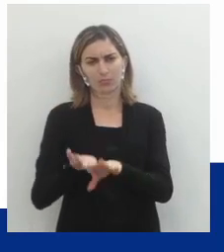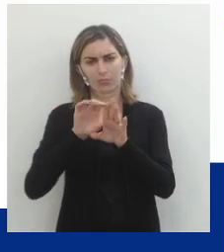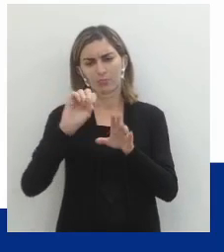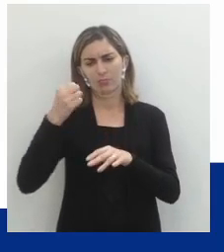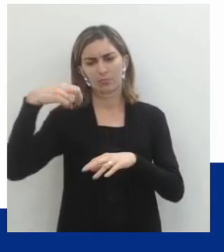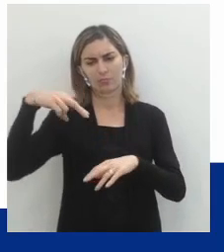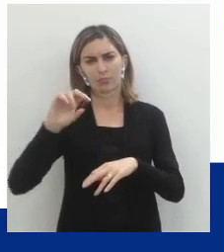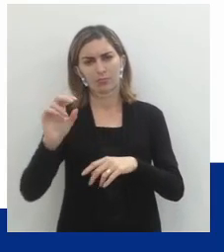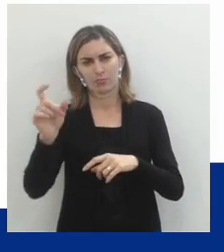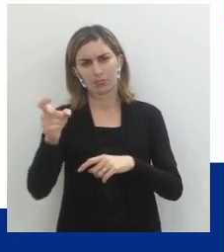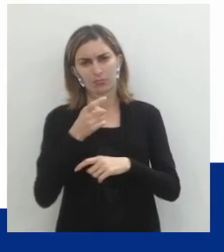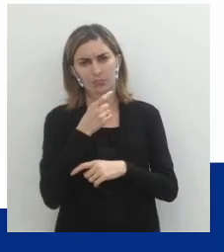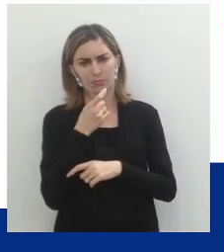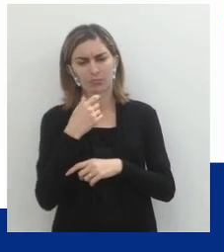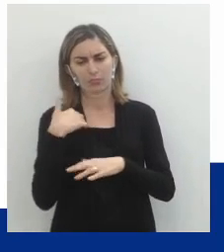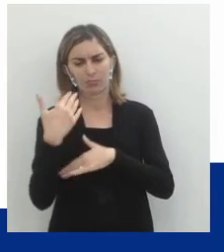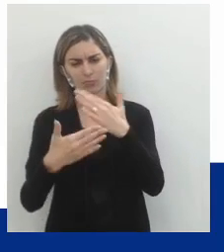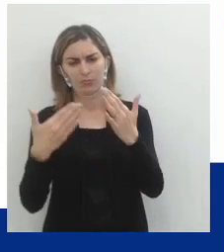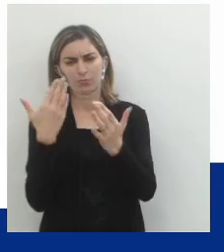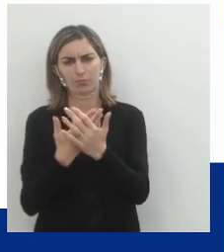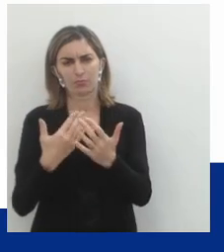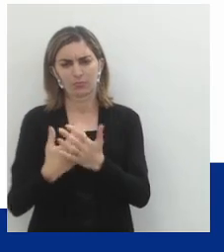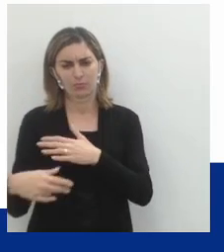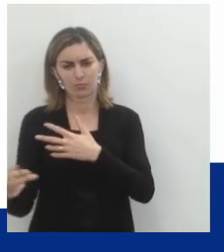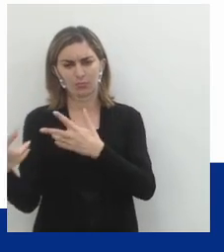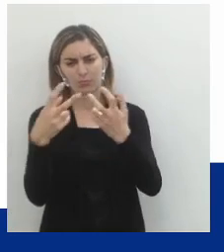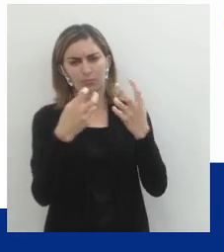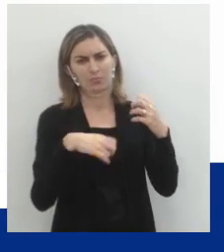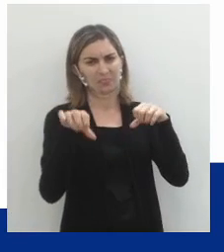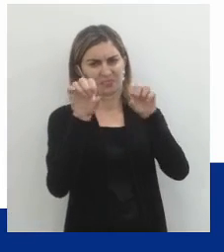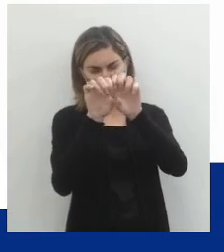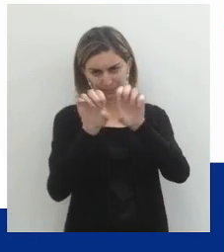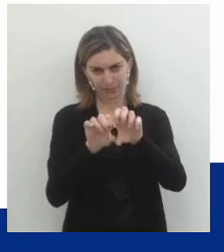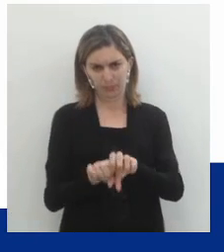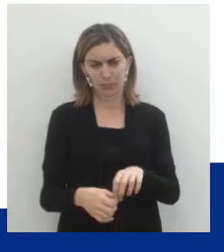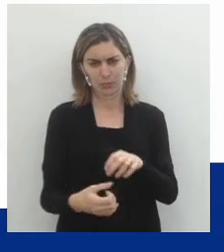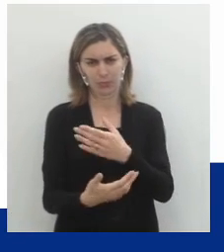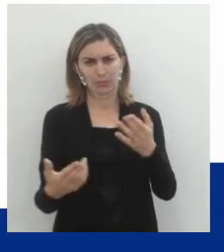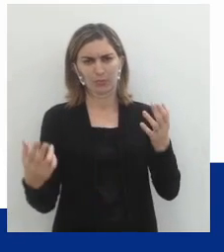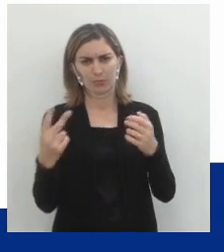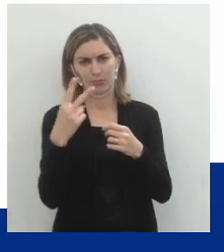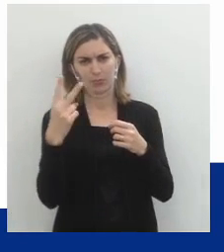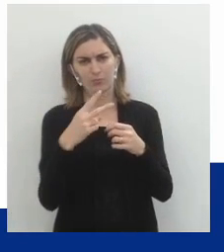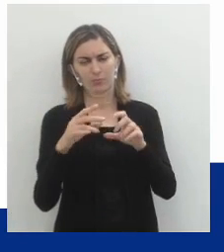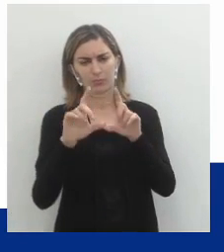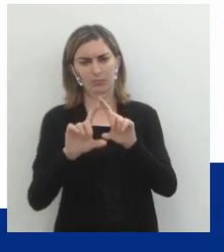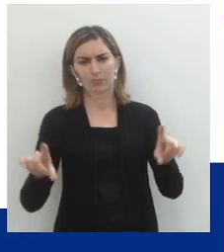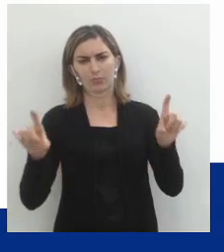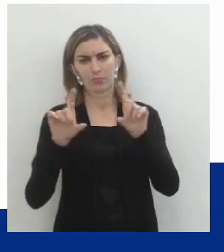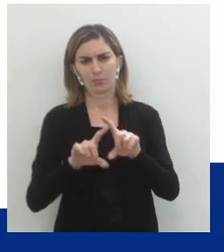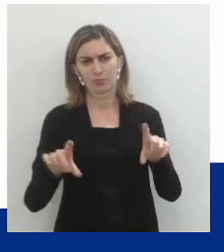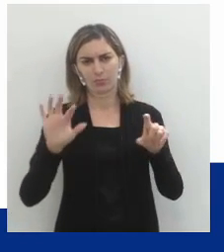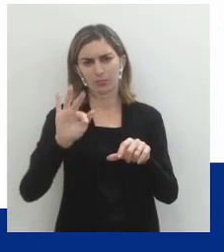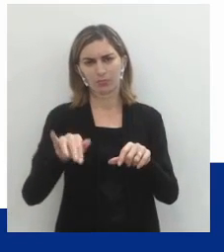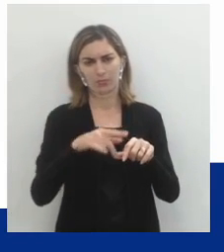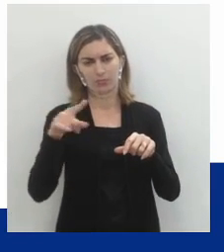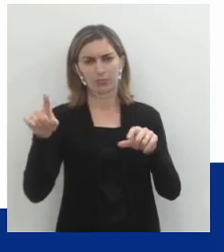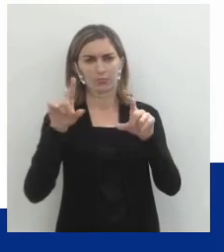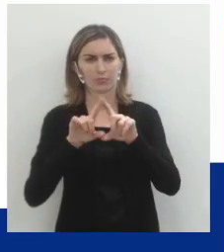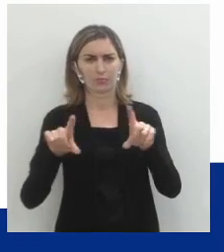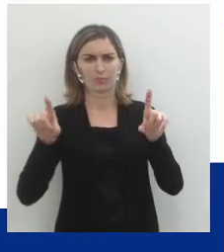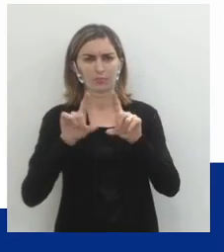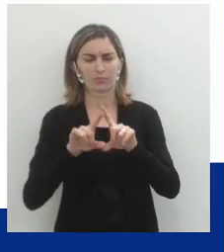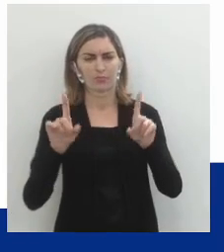de x. Ao longo da aula você vai perceber que essa estrutura aqui do segundo membro da equação, ou da função,